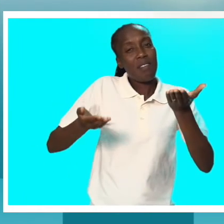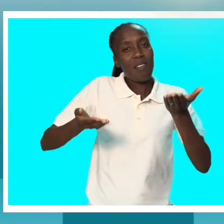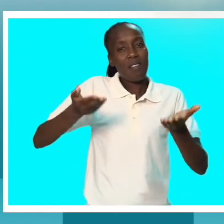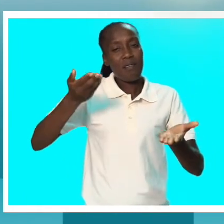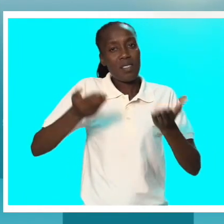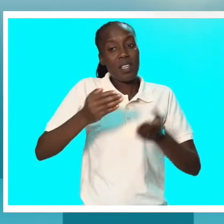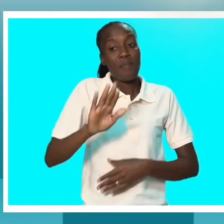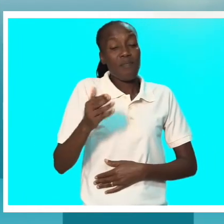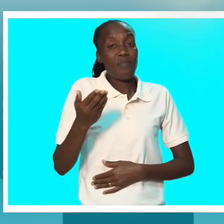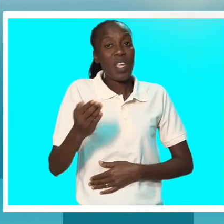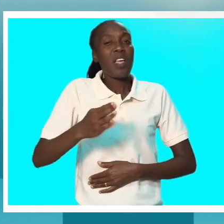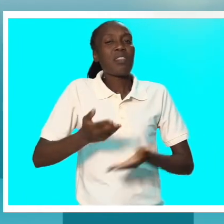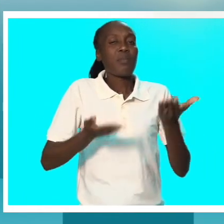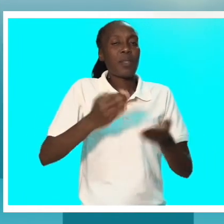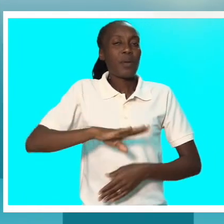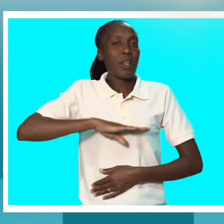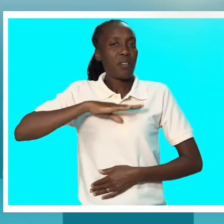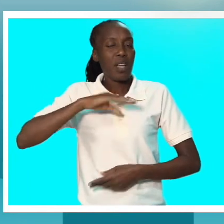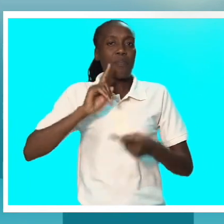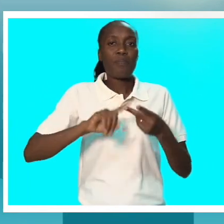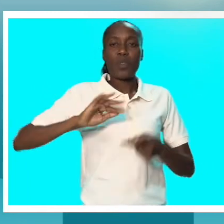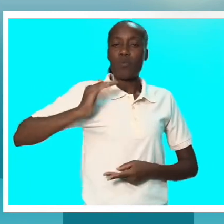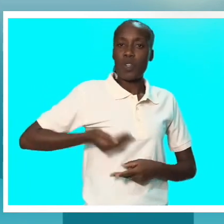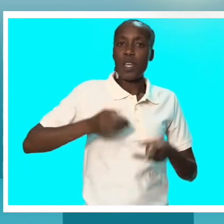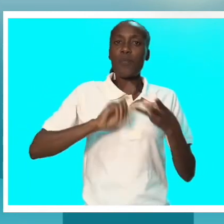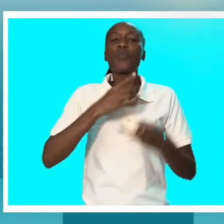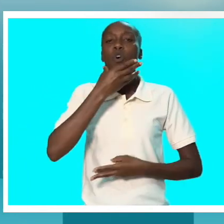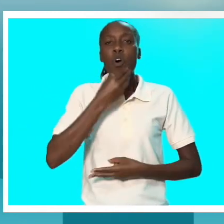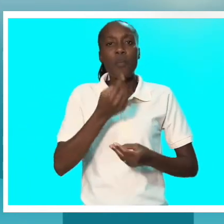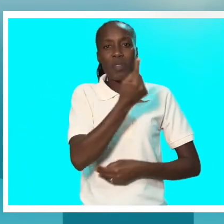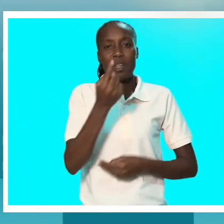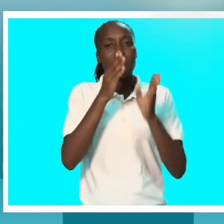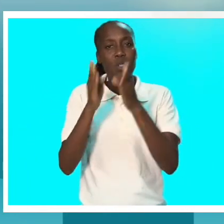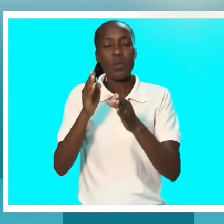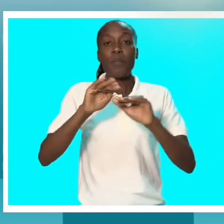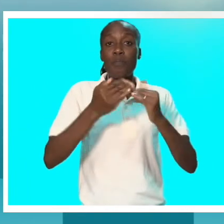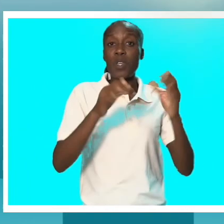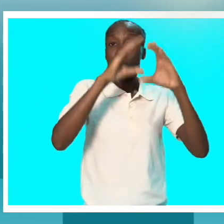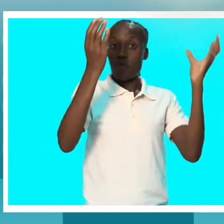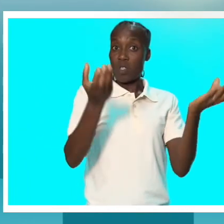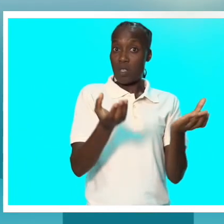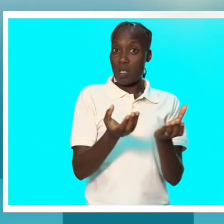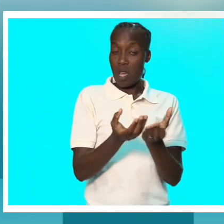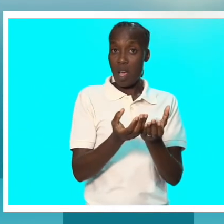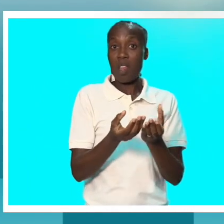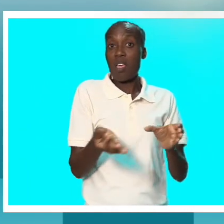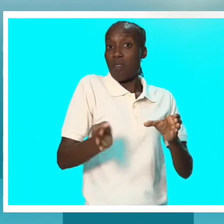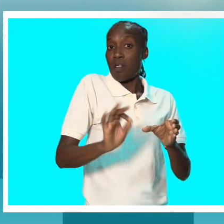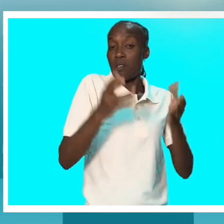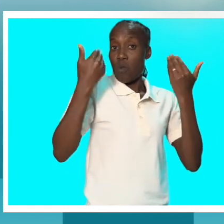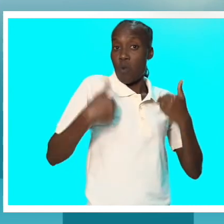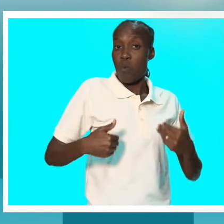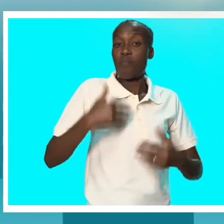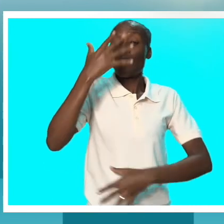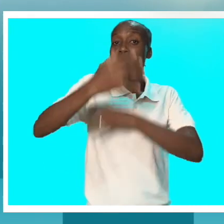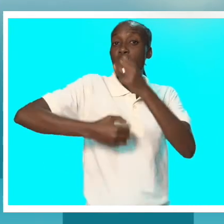balanceada e adequada consoante a idade e sexo de cada indivíduo. O Dia Mundial da Diabetes é